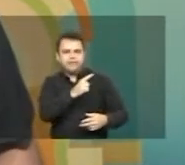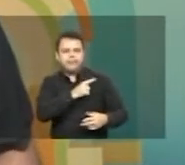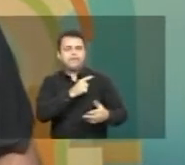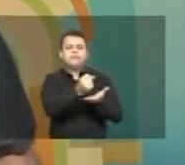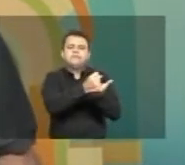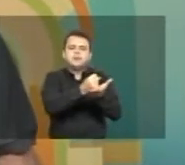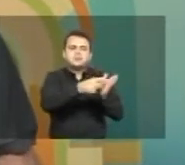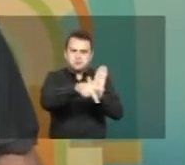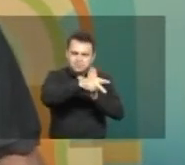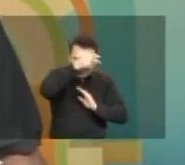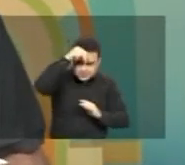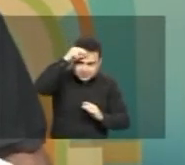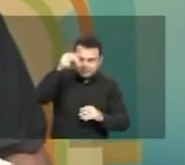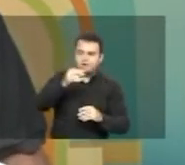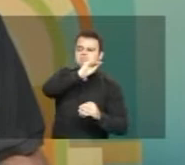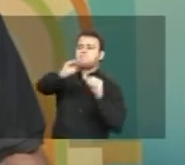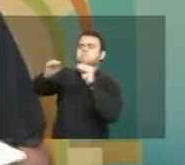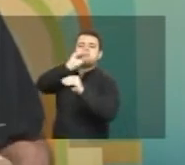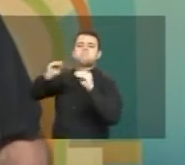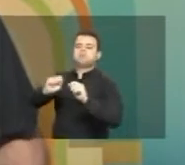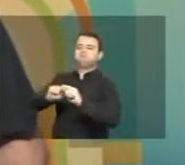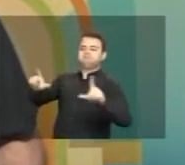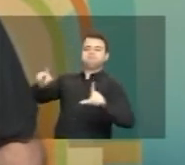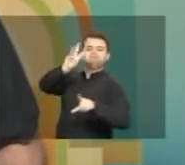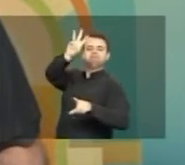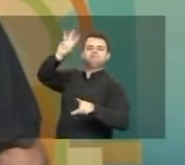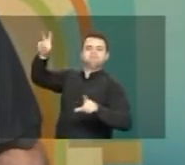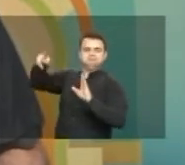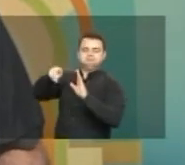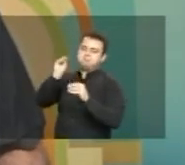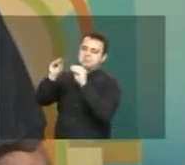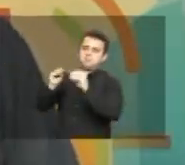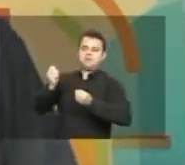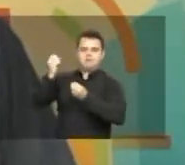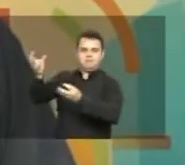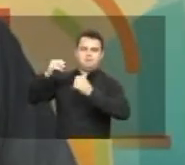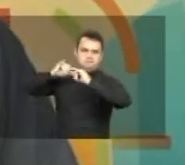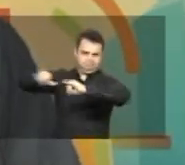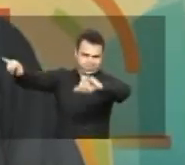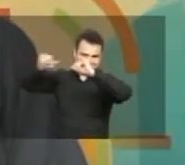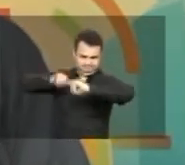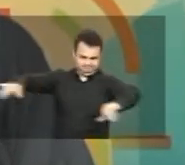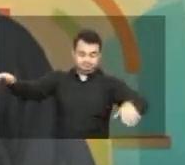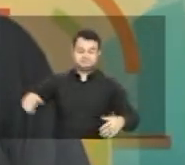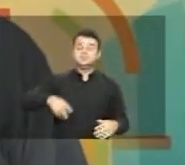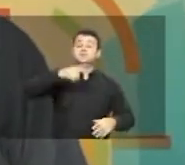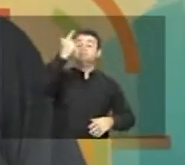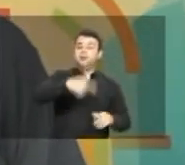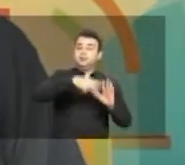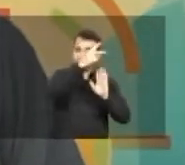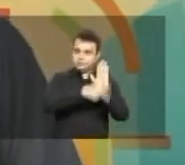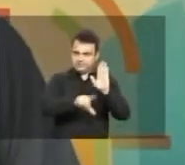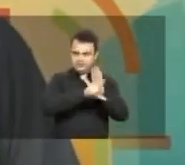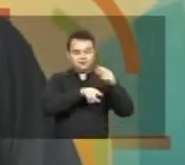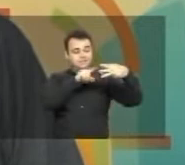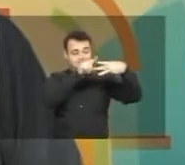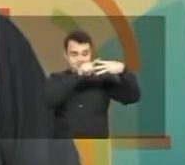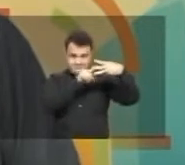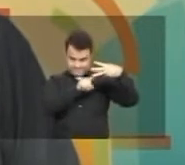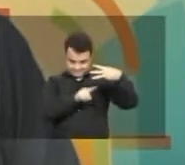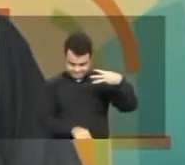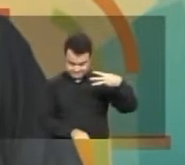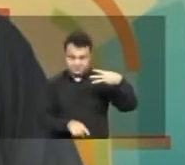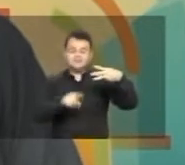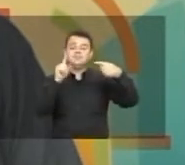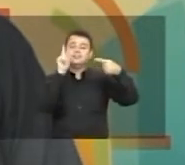estoque de medicamentos das Farmácias públicas municipais no site da prefeitura e três projetos de lei também compõem a pauta